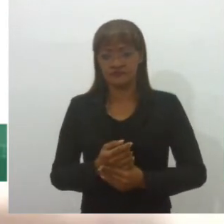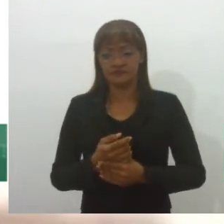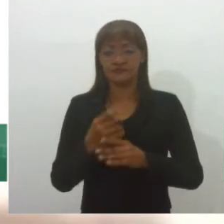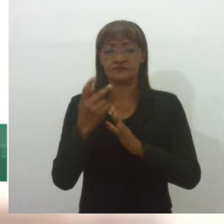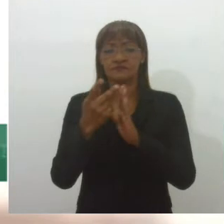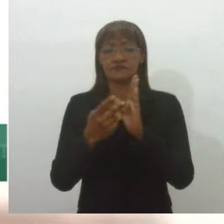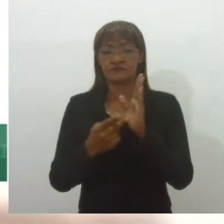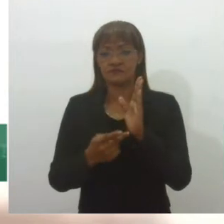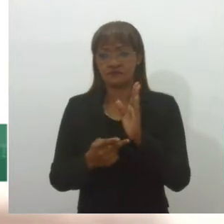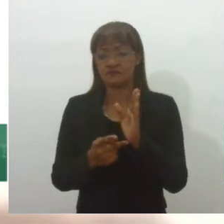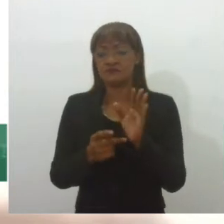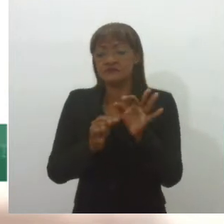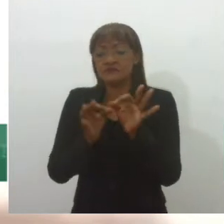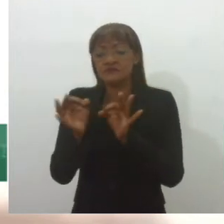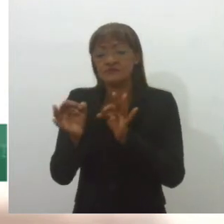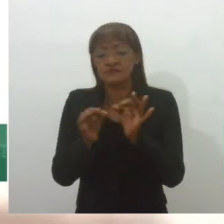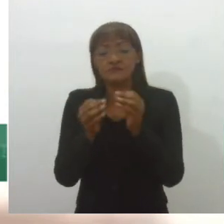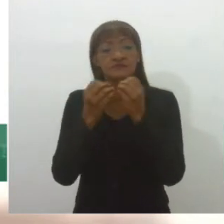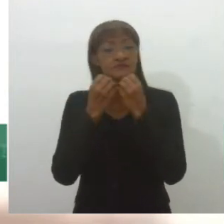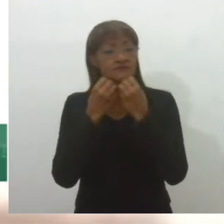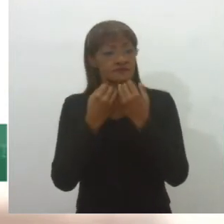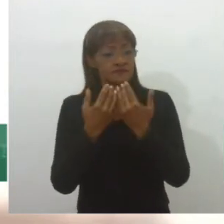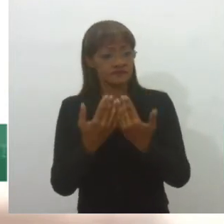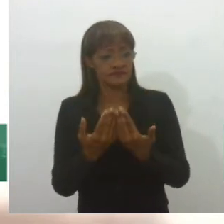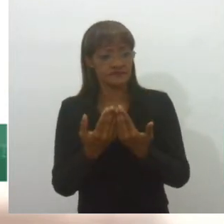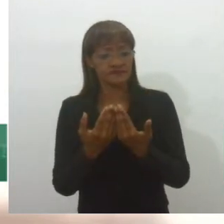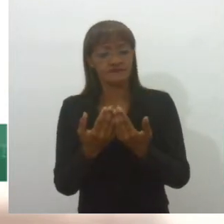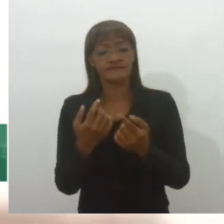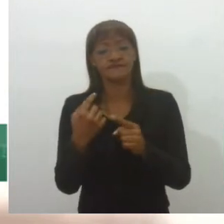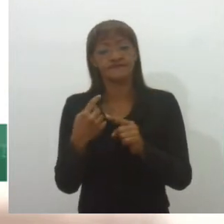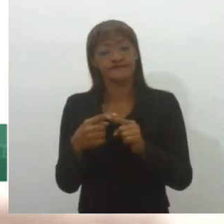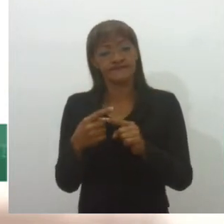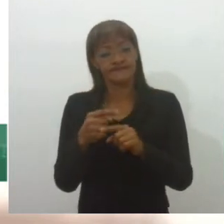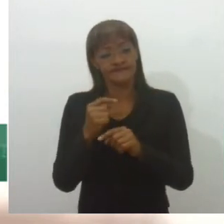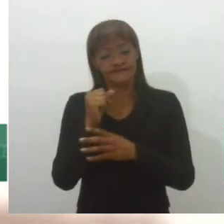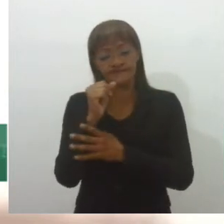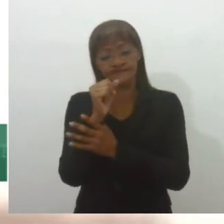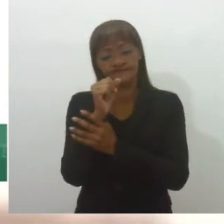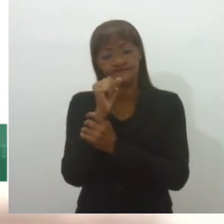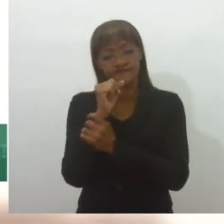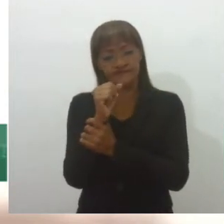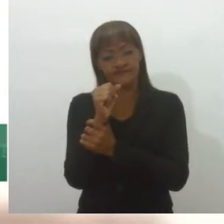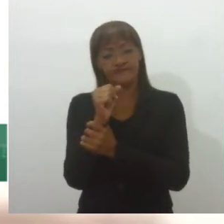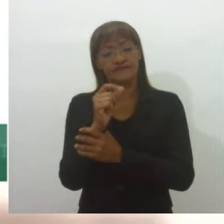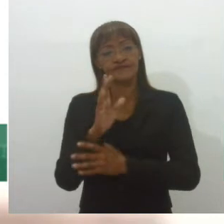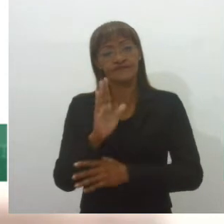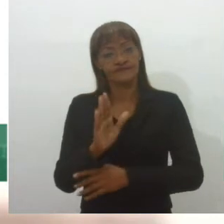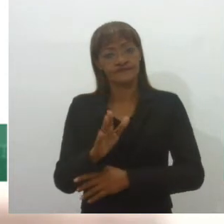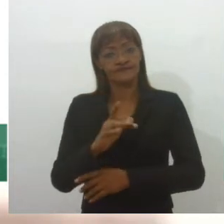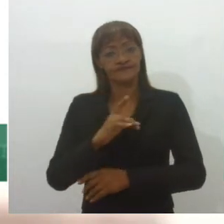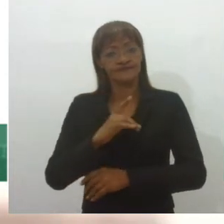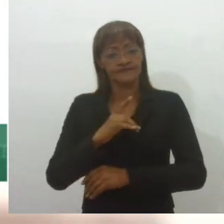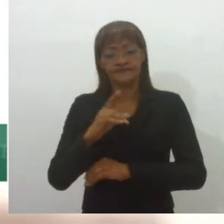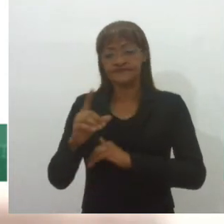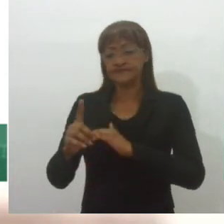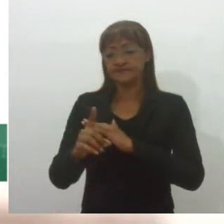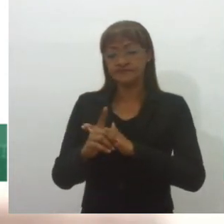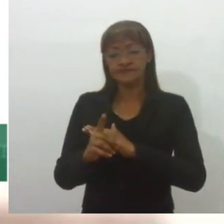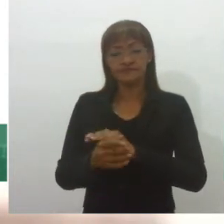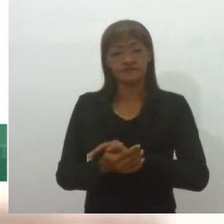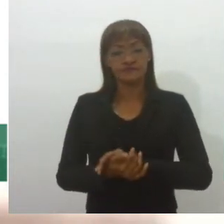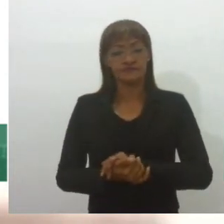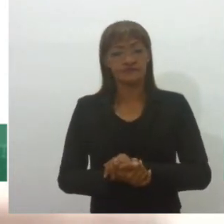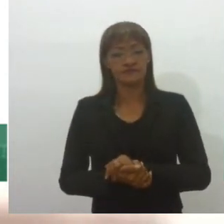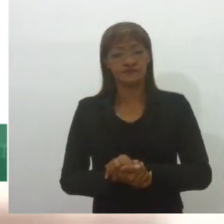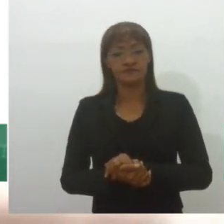bem elaborado, porque ele traz a segurança, né, de que é o consumidor final que tem direito, e, na verdade, também, do ponto